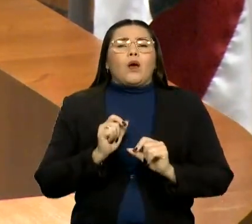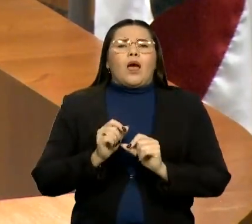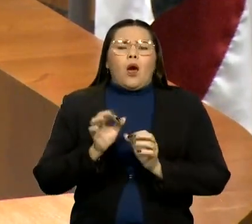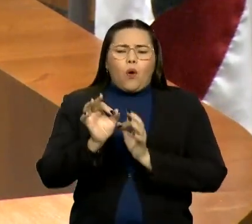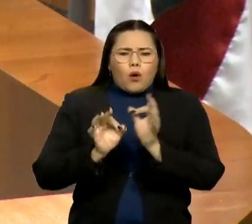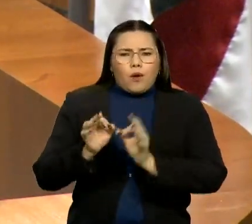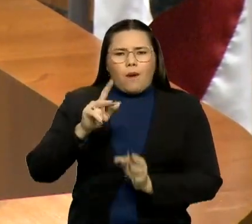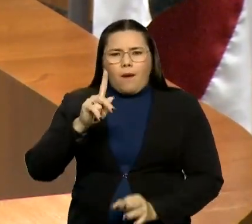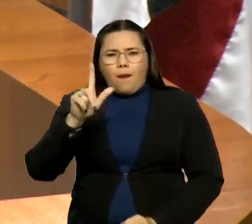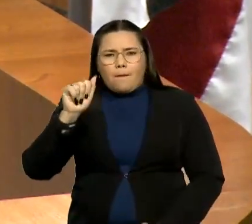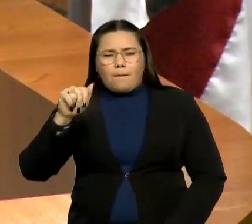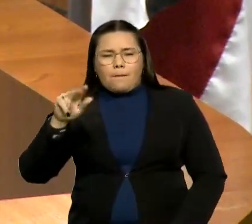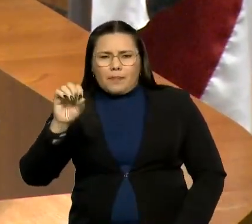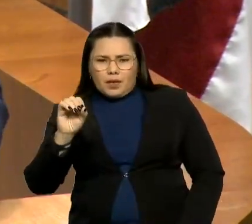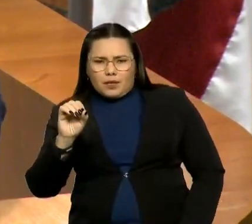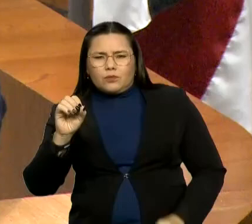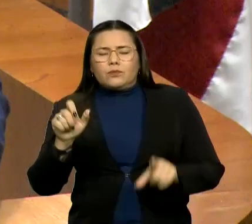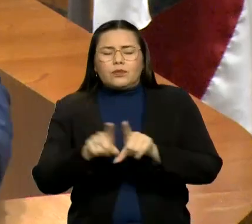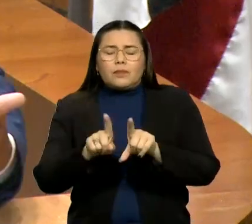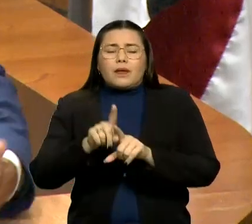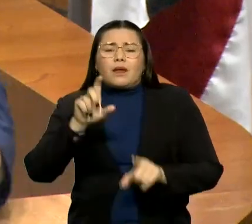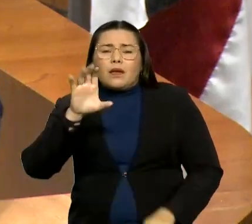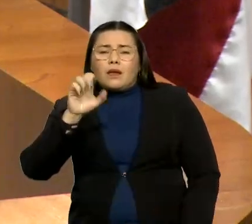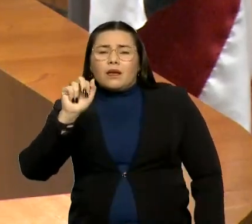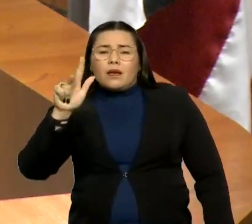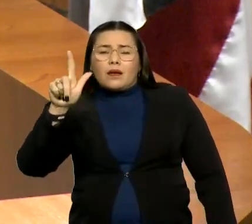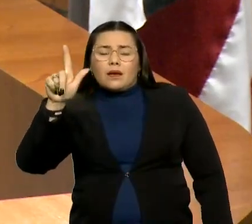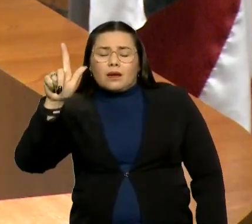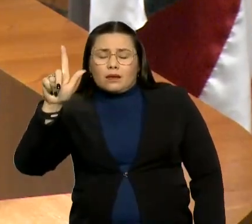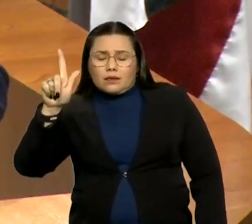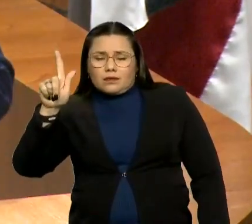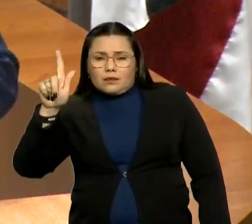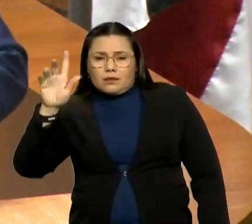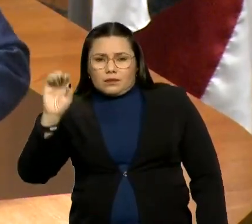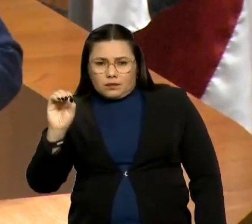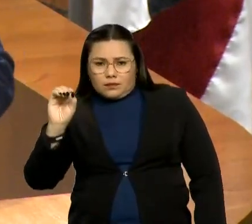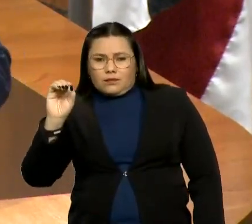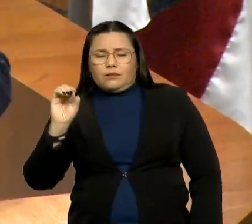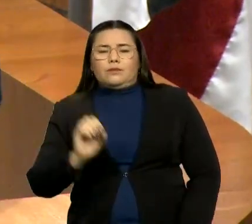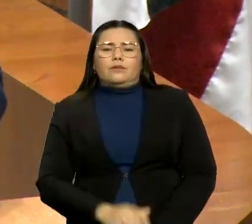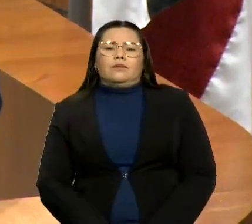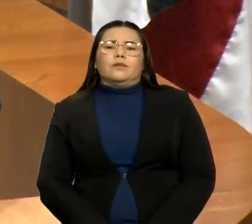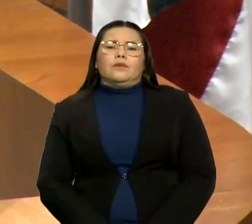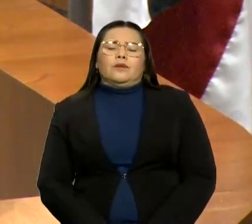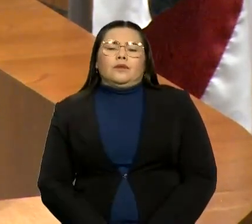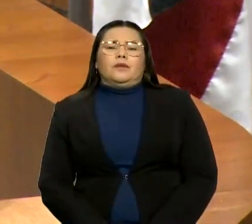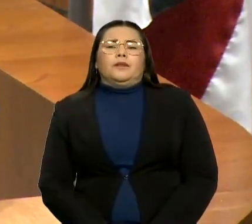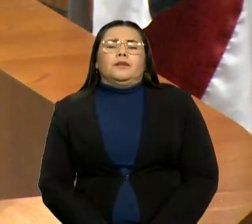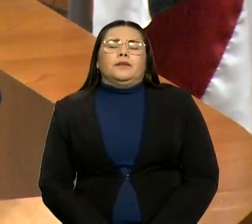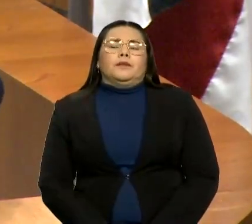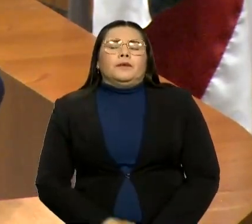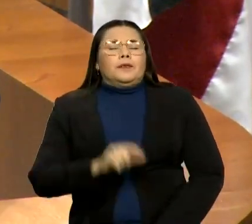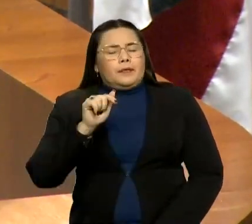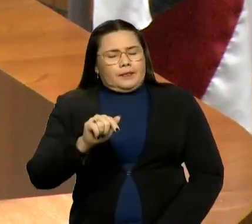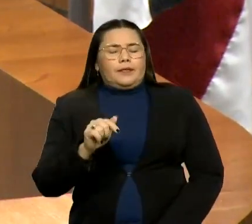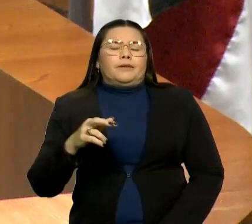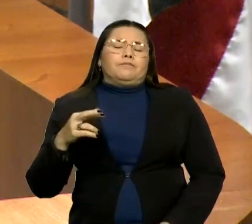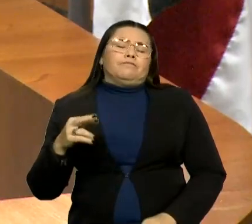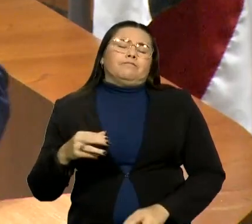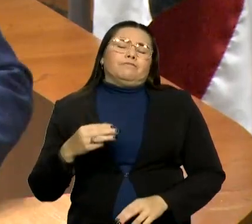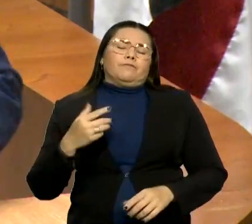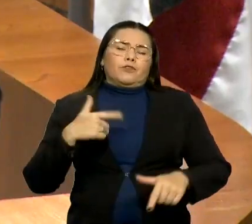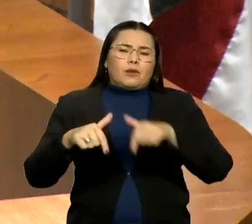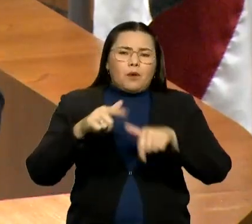da Raposa. Além disso, também reajustes que não foram feitos até hoje, algumas outras adaptações que necessárias